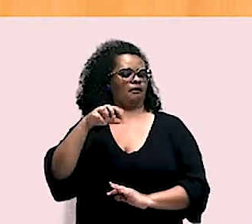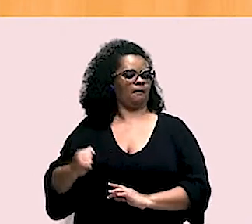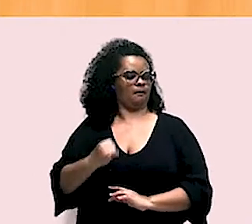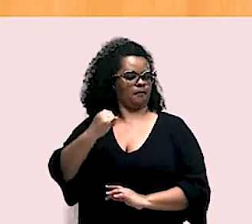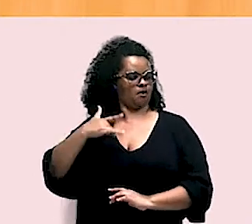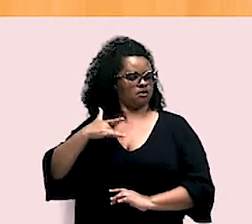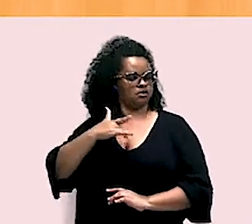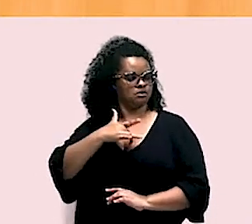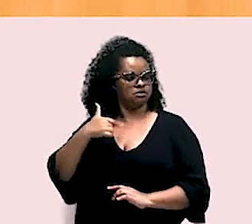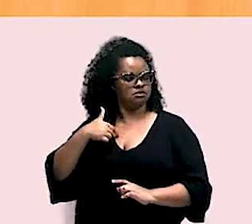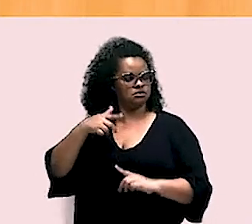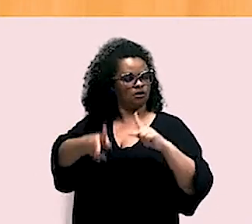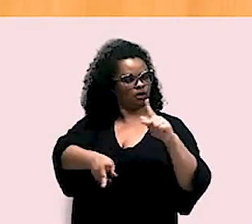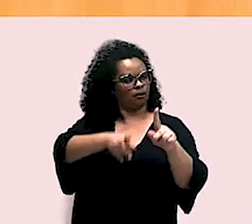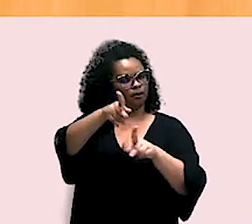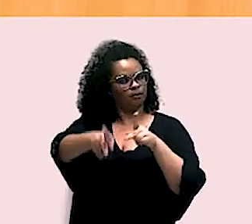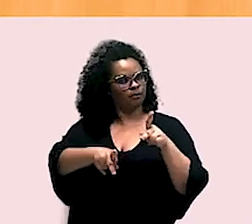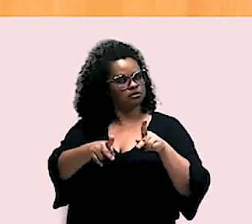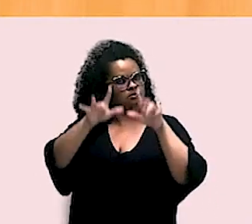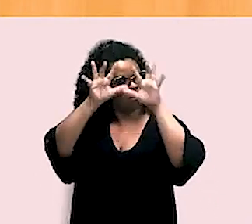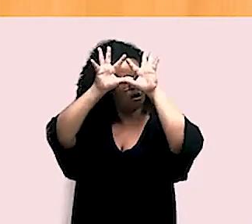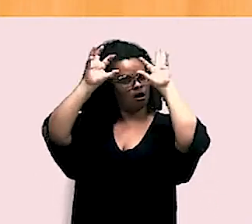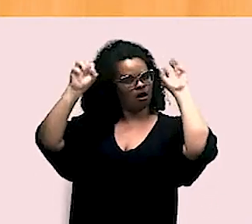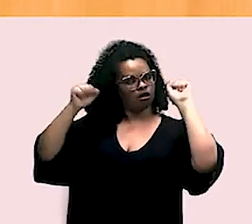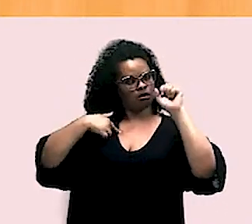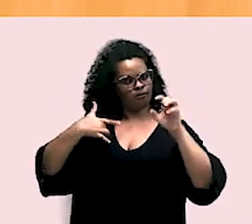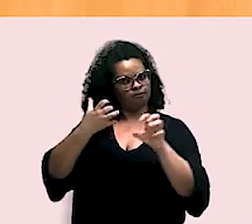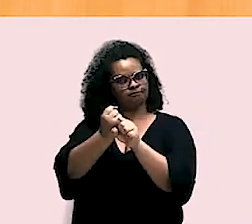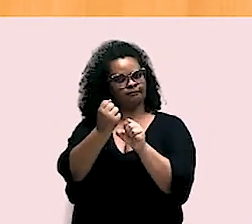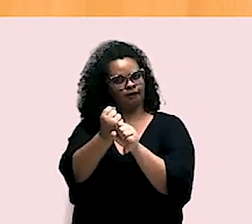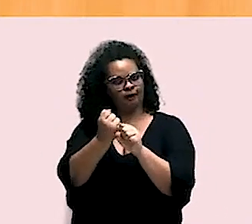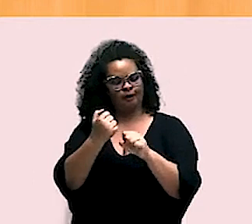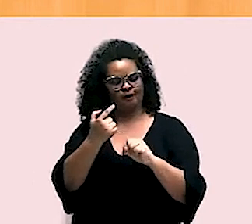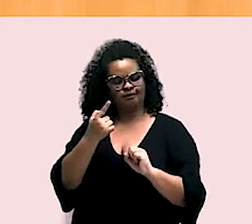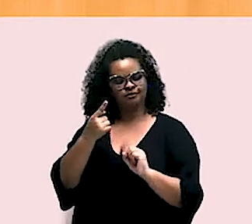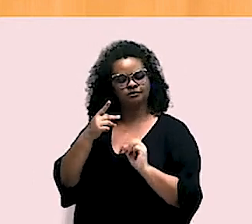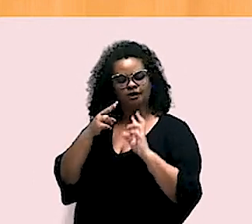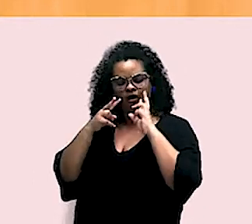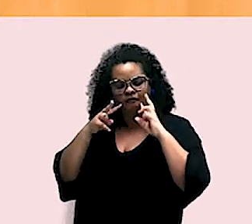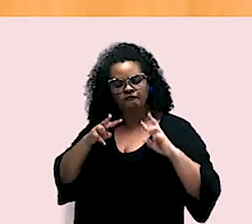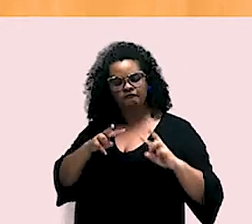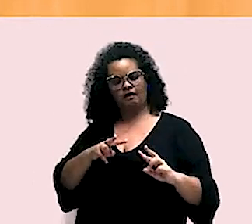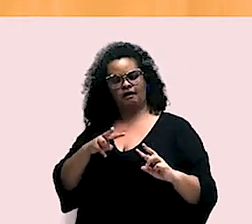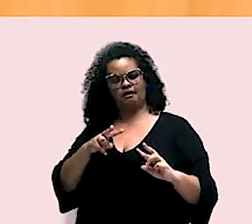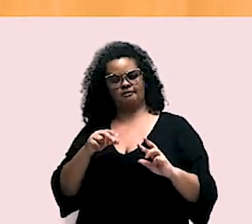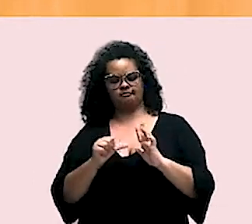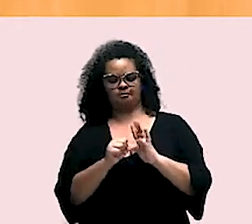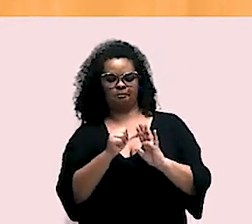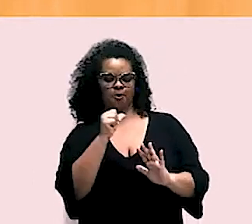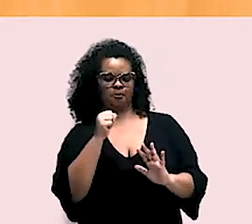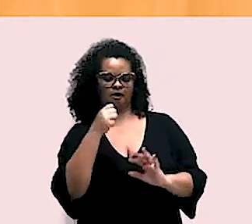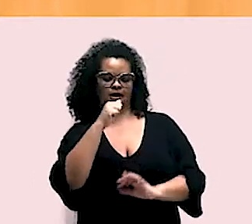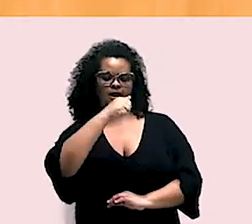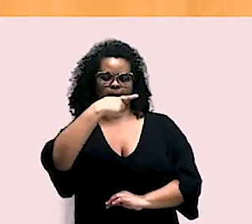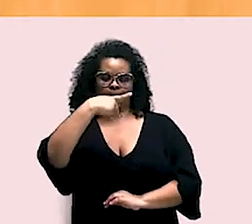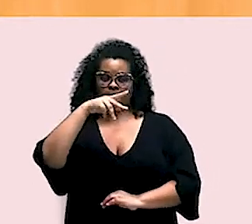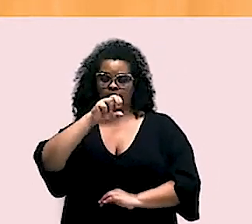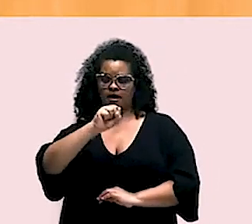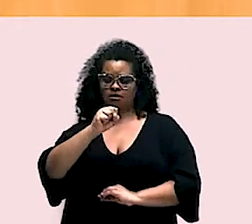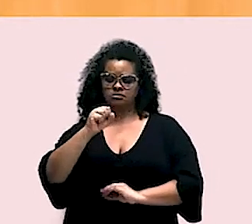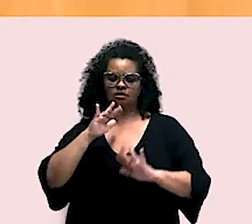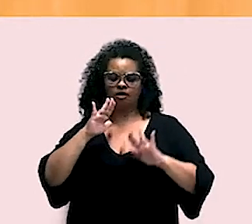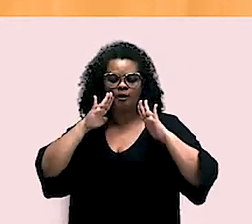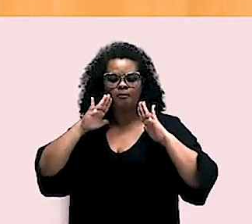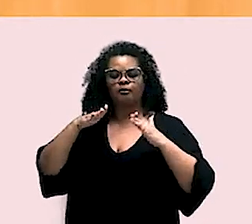saúde pública e por que que o Tribunal de Contas ele enxerga a APS, né, a atenção primária, como um foco prioritário de